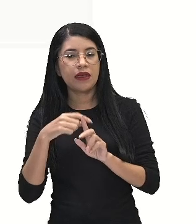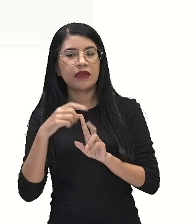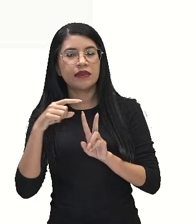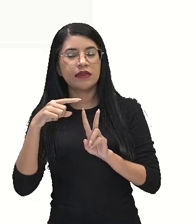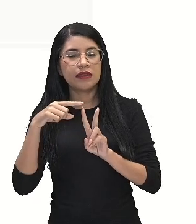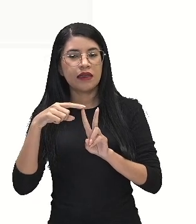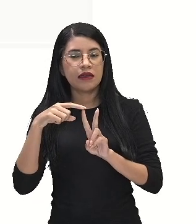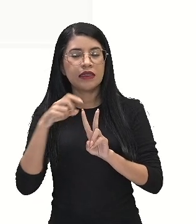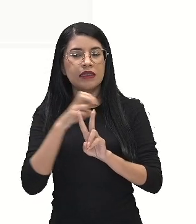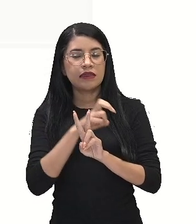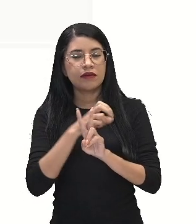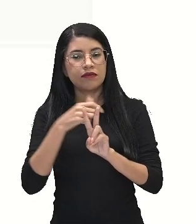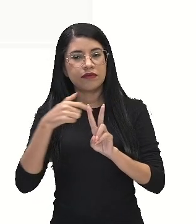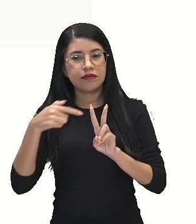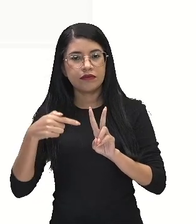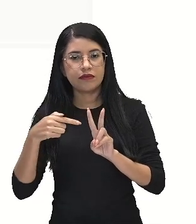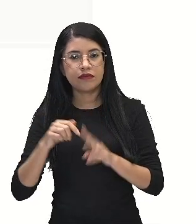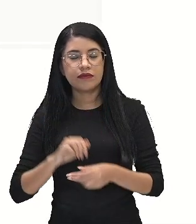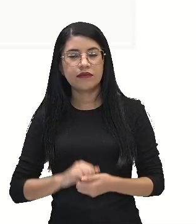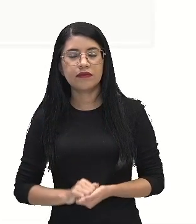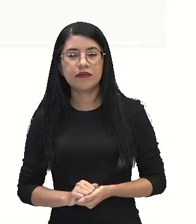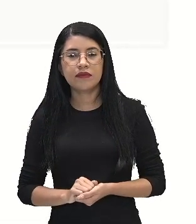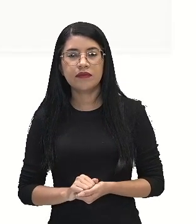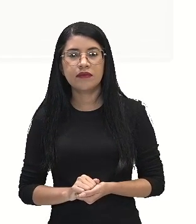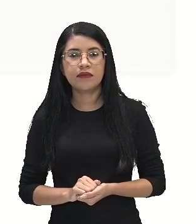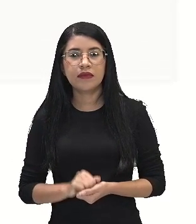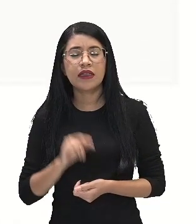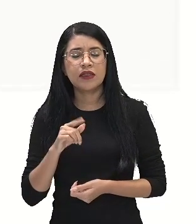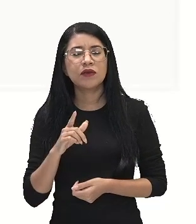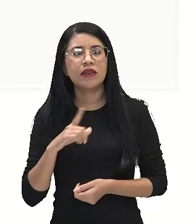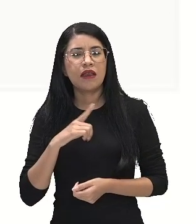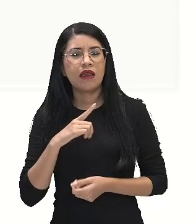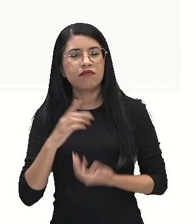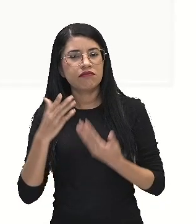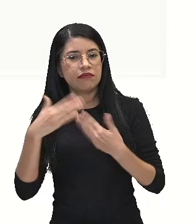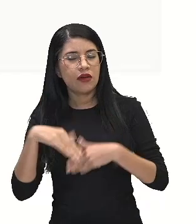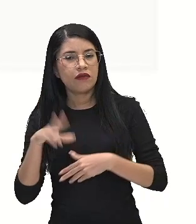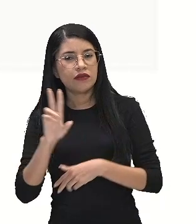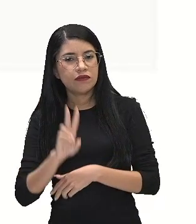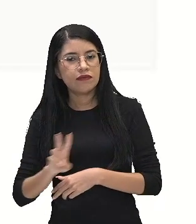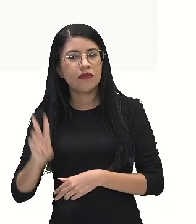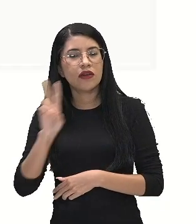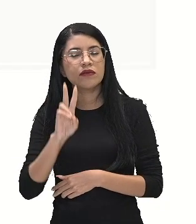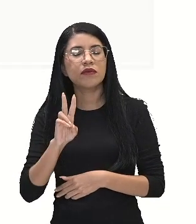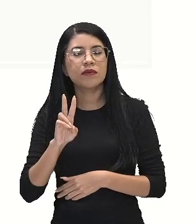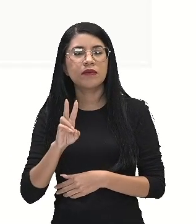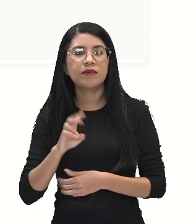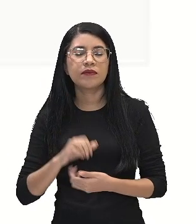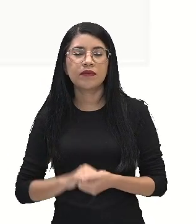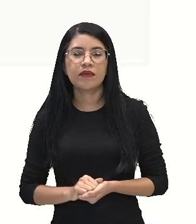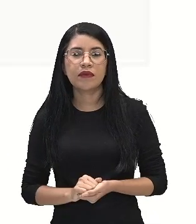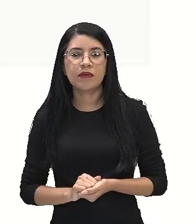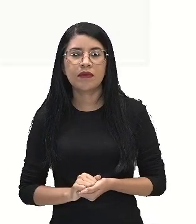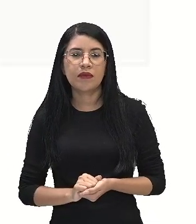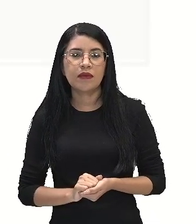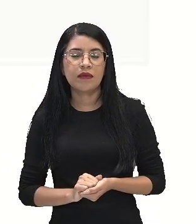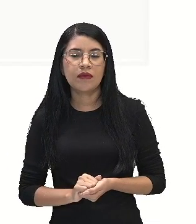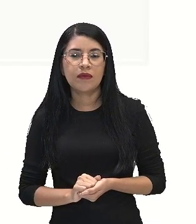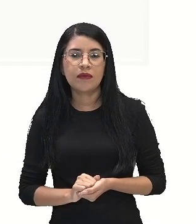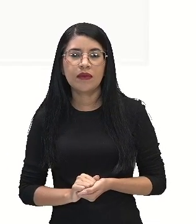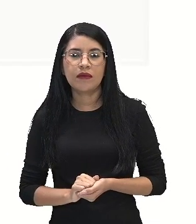de 7. Essa aqui, pessoal, é uma questão de vestibular, tá? Ele não ia deixar barato isso